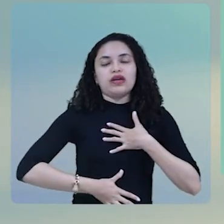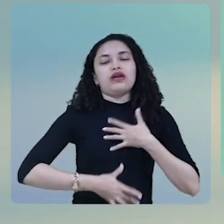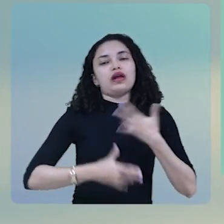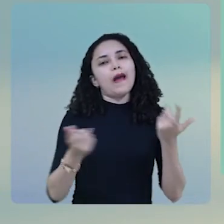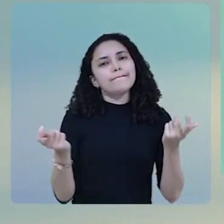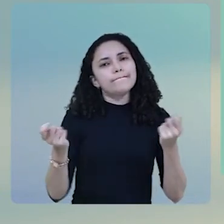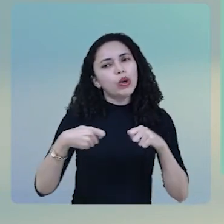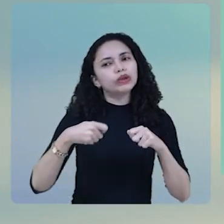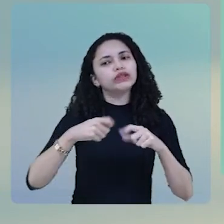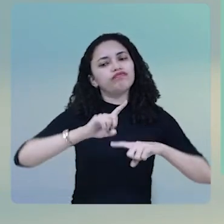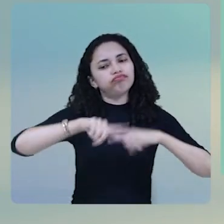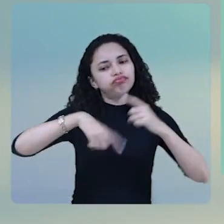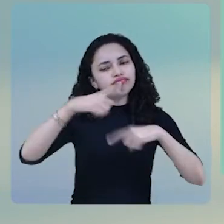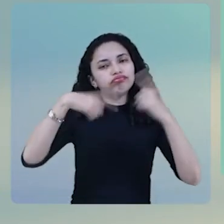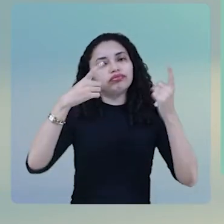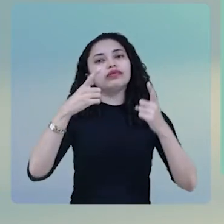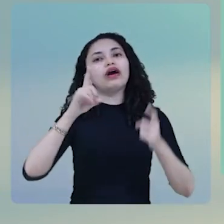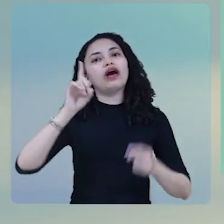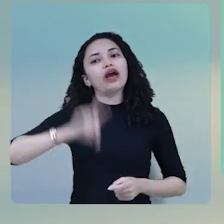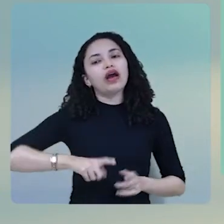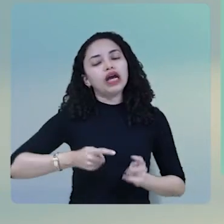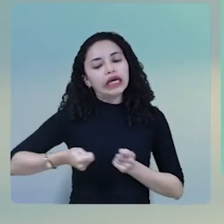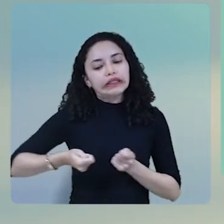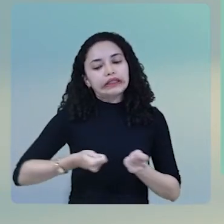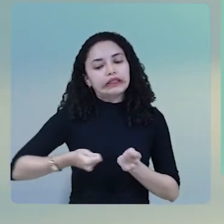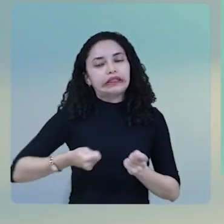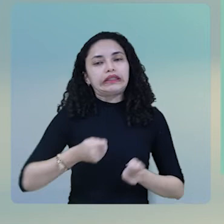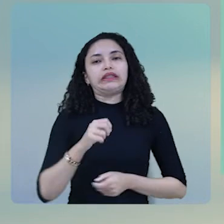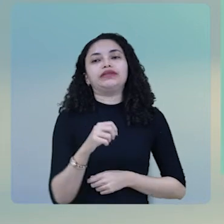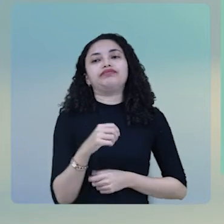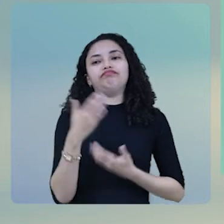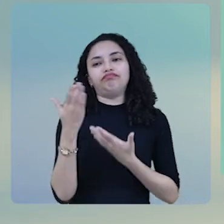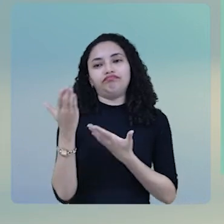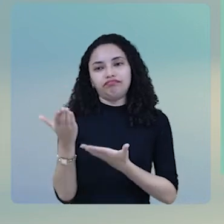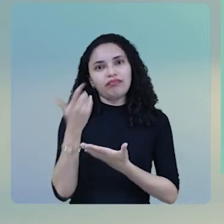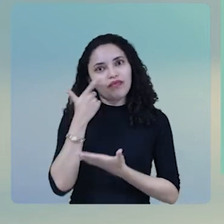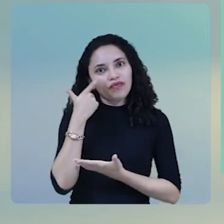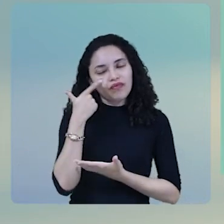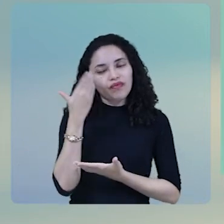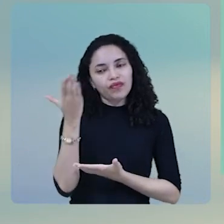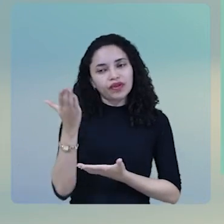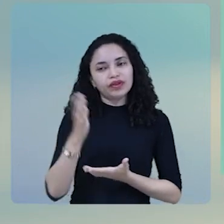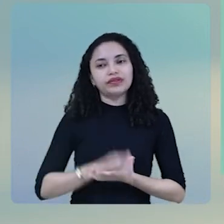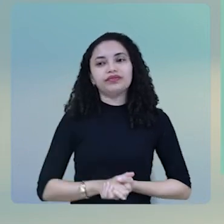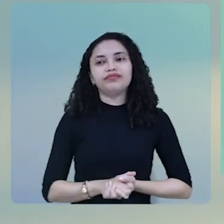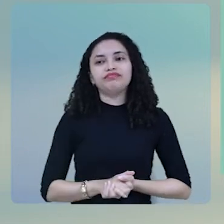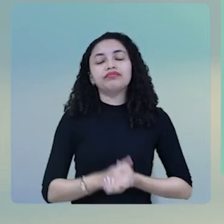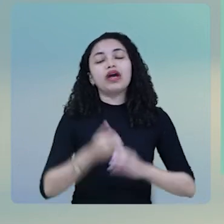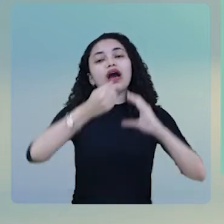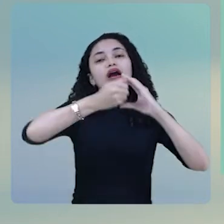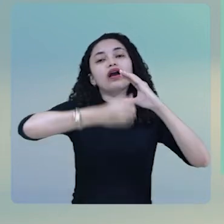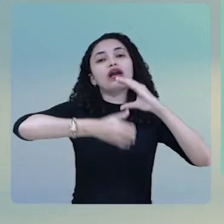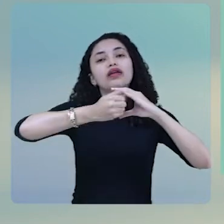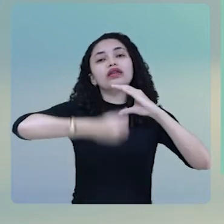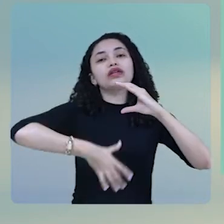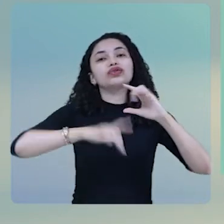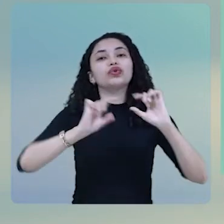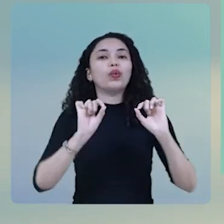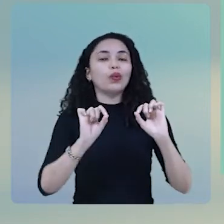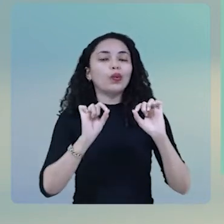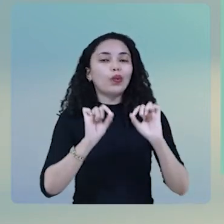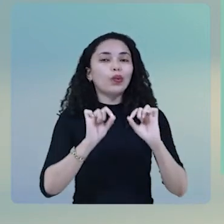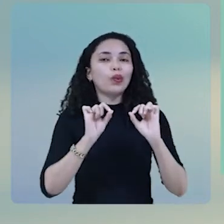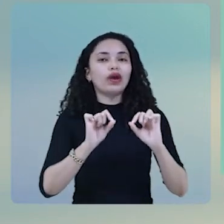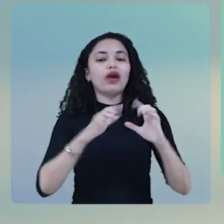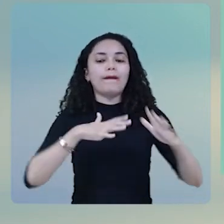evoluir, é a resistência. E ela se caracteriza... O que é resistência? Se caracteriza pela realização